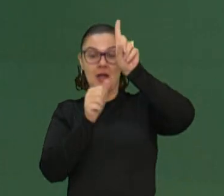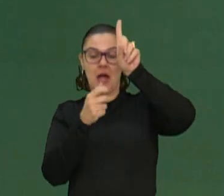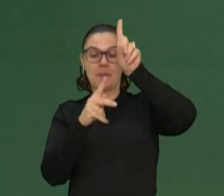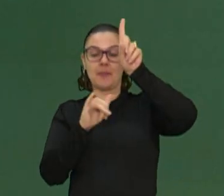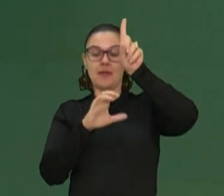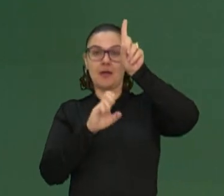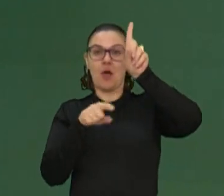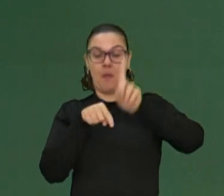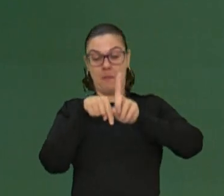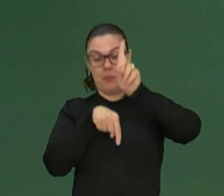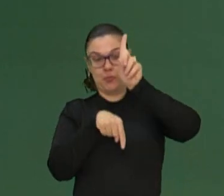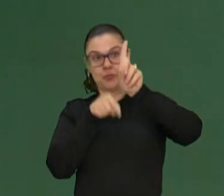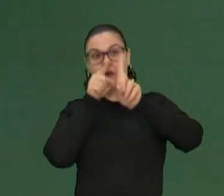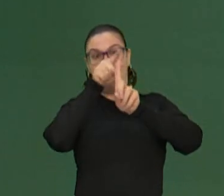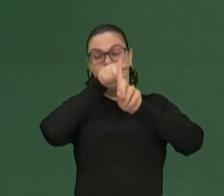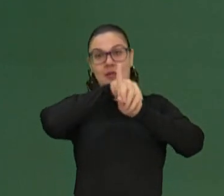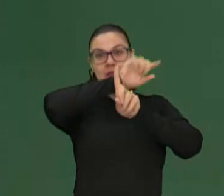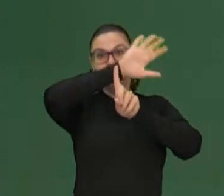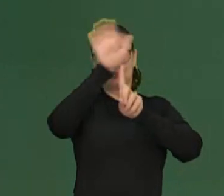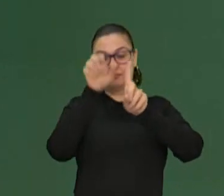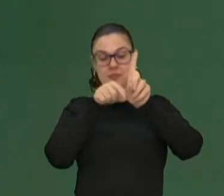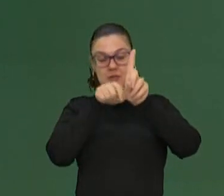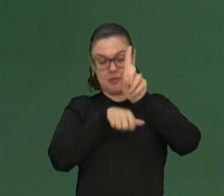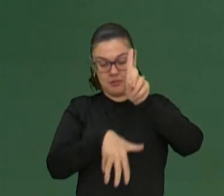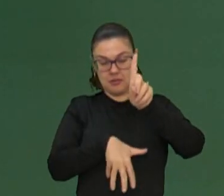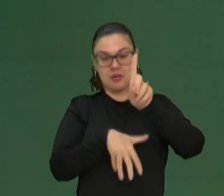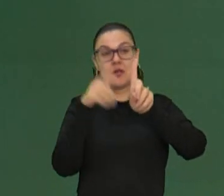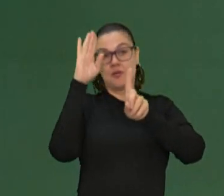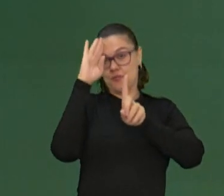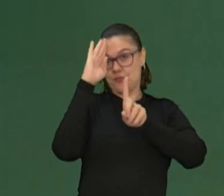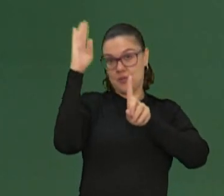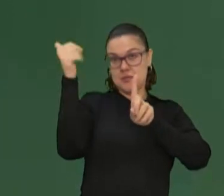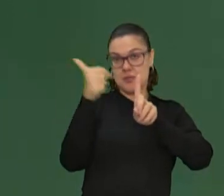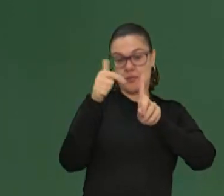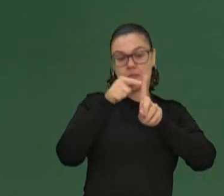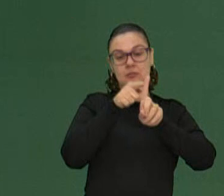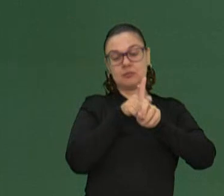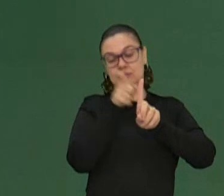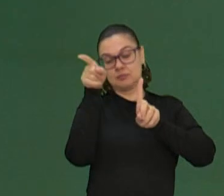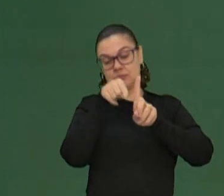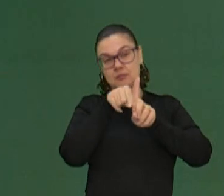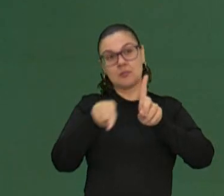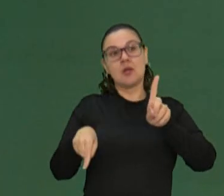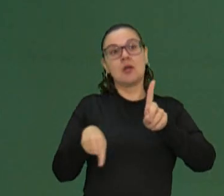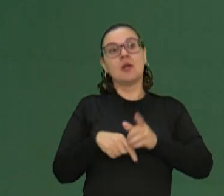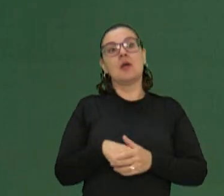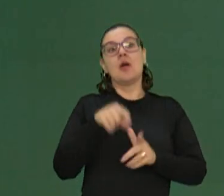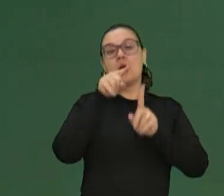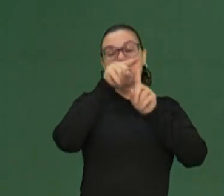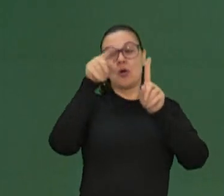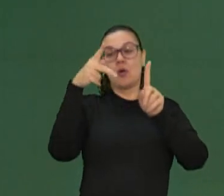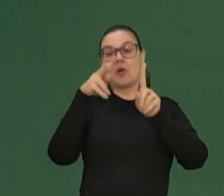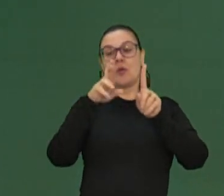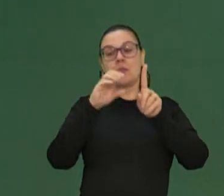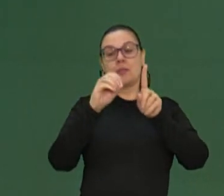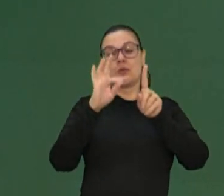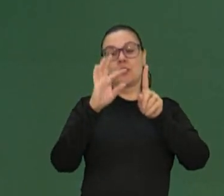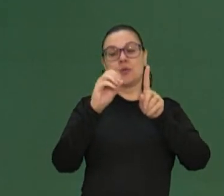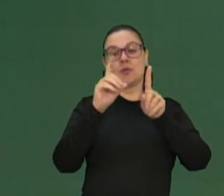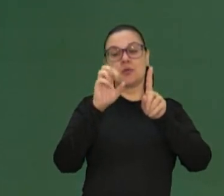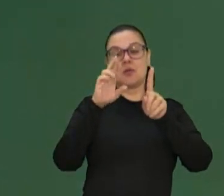caule, ponta da raiz. O fundamental, crescimento primário, protoderme e procâmbio. Na protoderme,